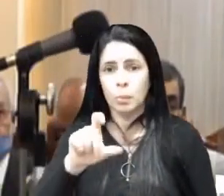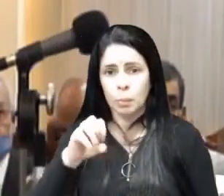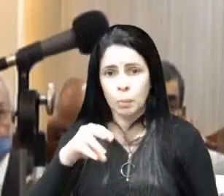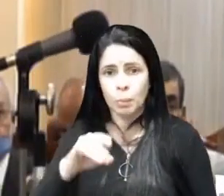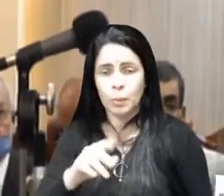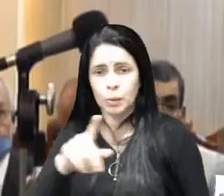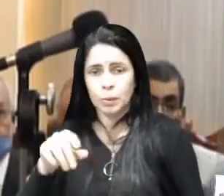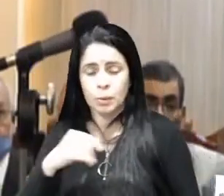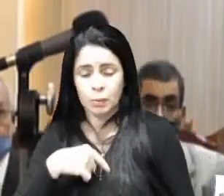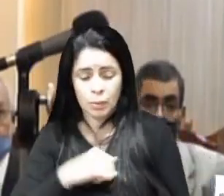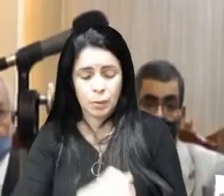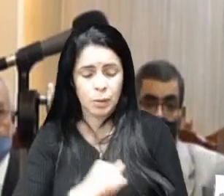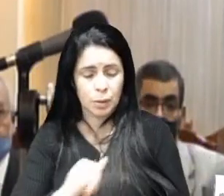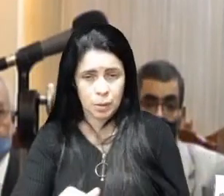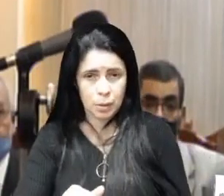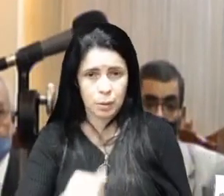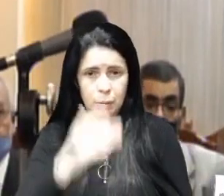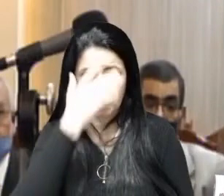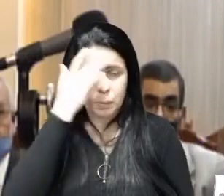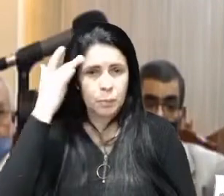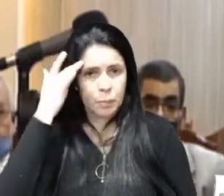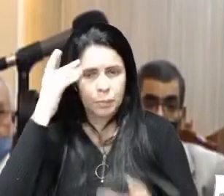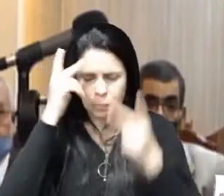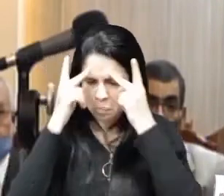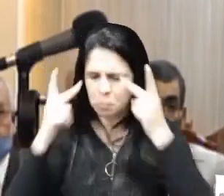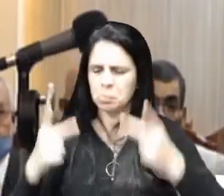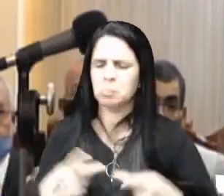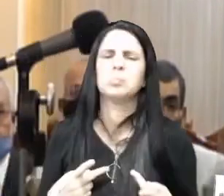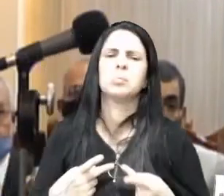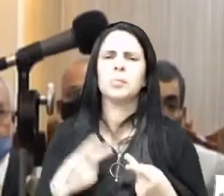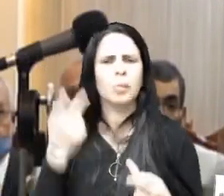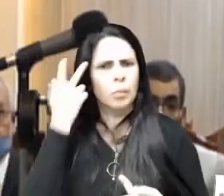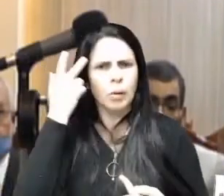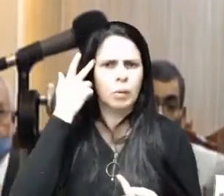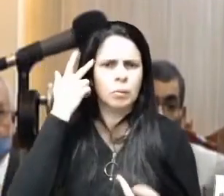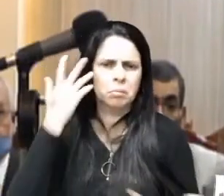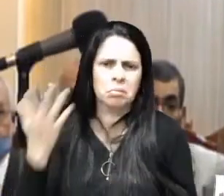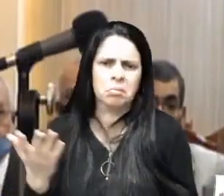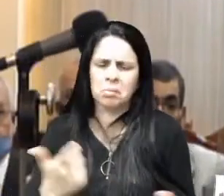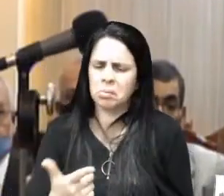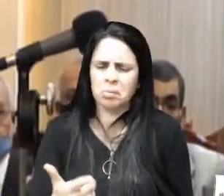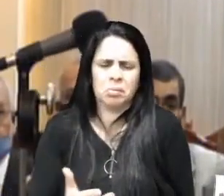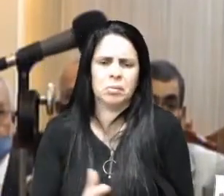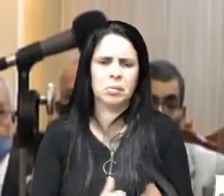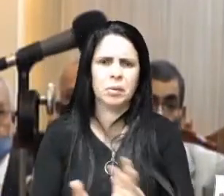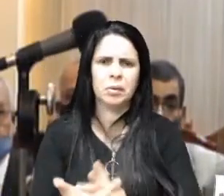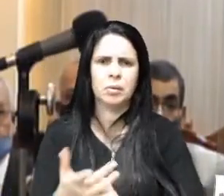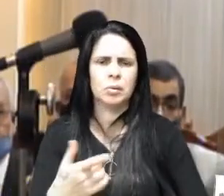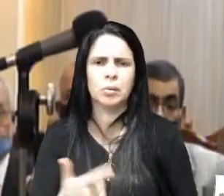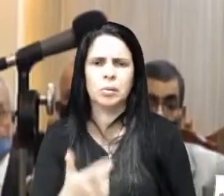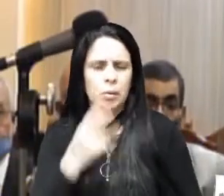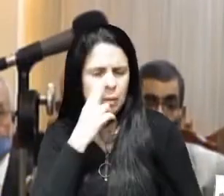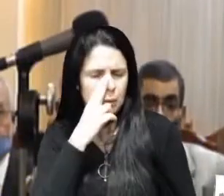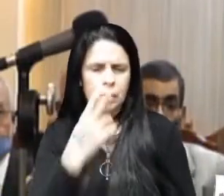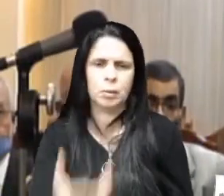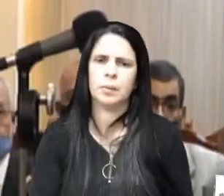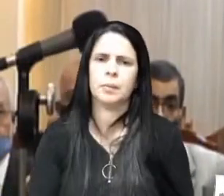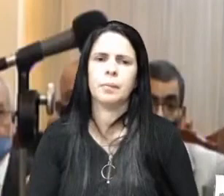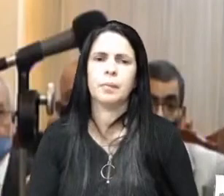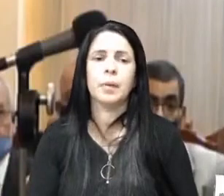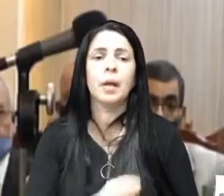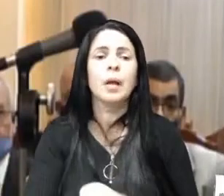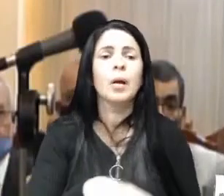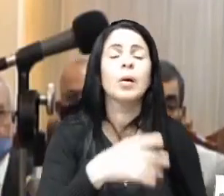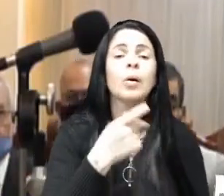tempo. É como o peixe que é tomado pela rede. Se o peixe entendesse que ali era a rede que estava